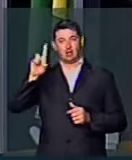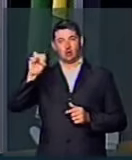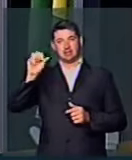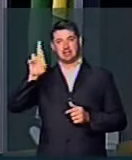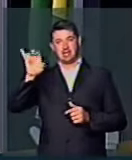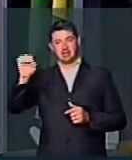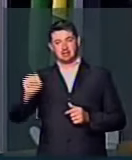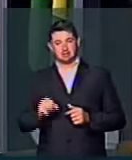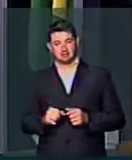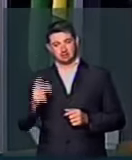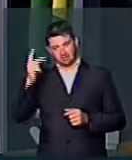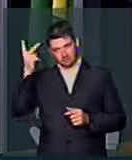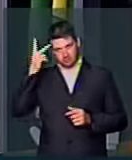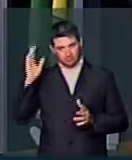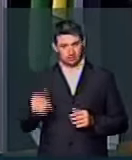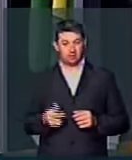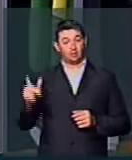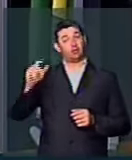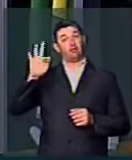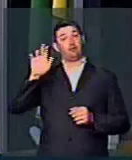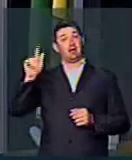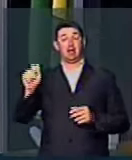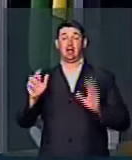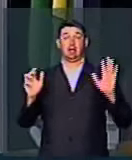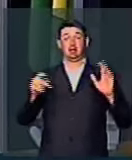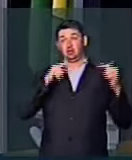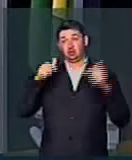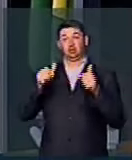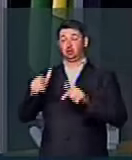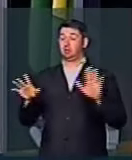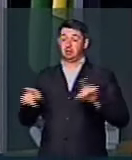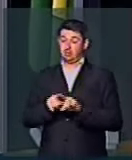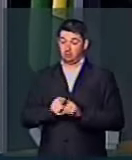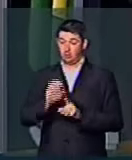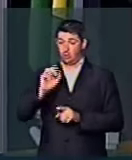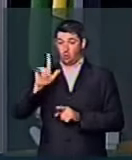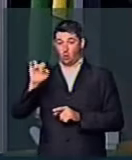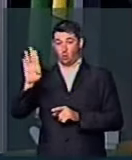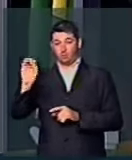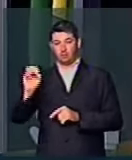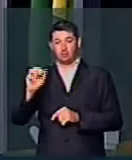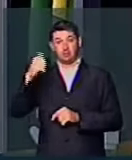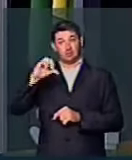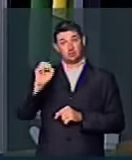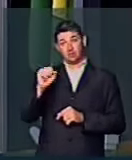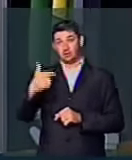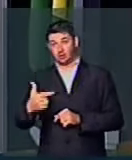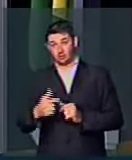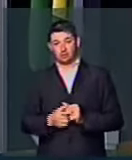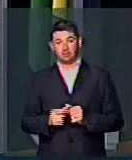lado aqui está o Alberto Fraga, outro criminoso também, para o segundo o jornal o Globo aqui. E o Alberto Fraga, em